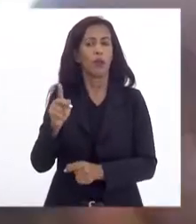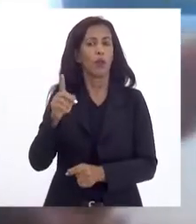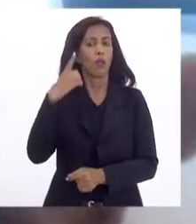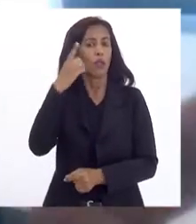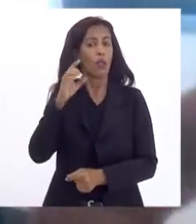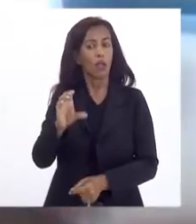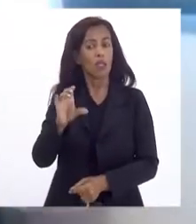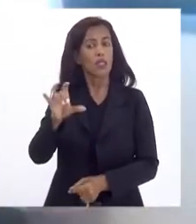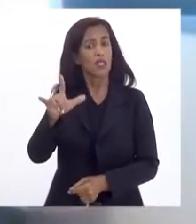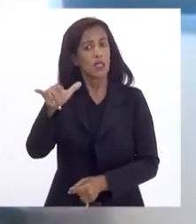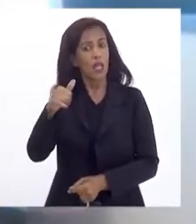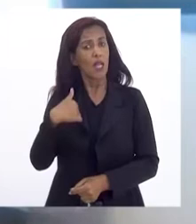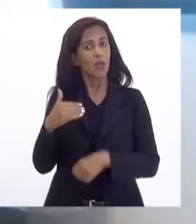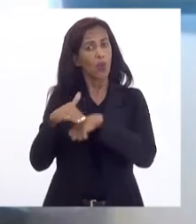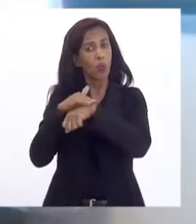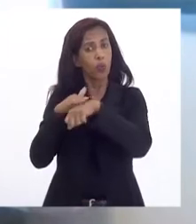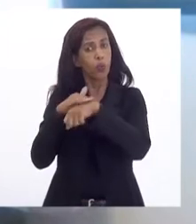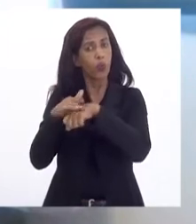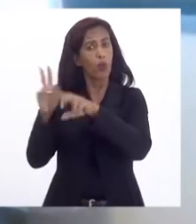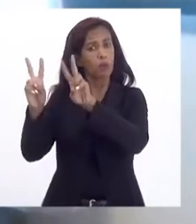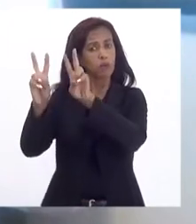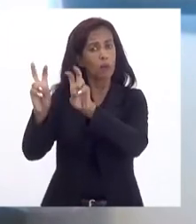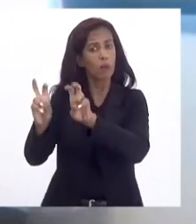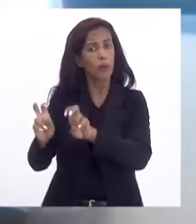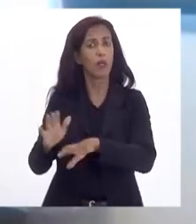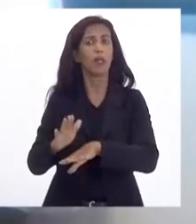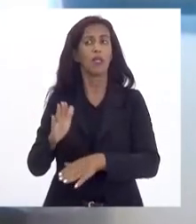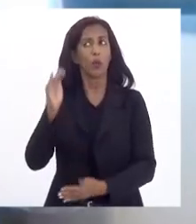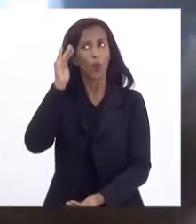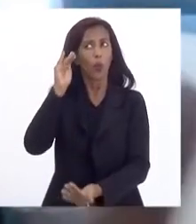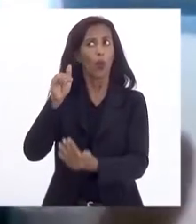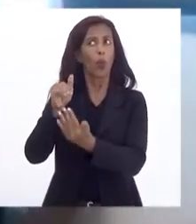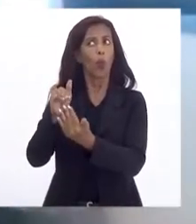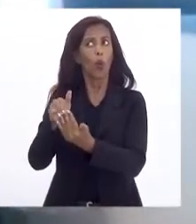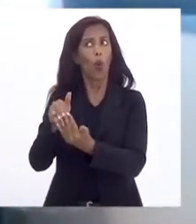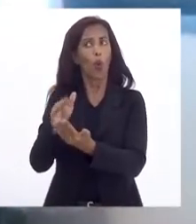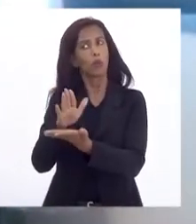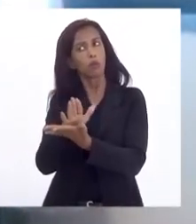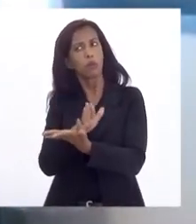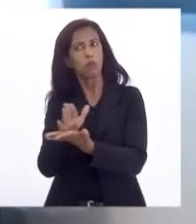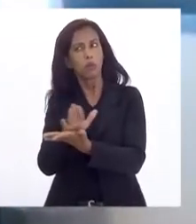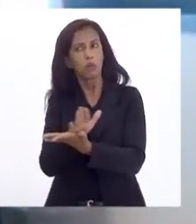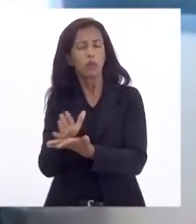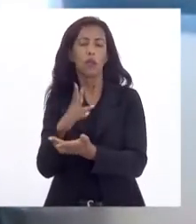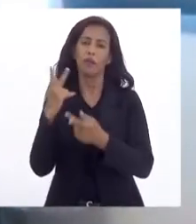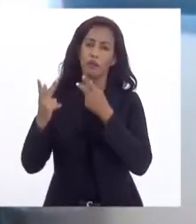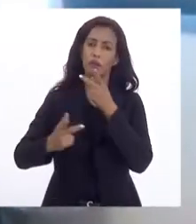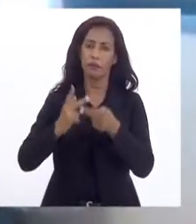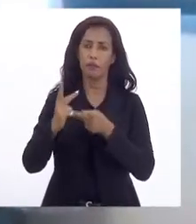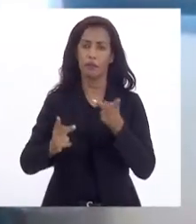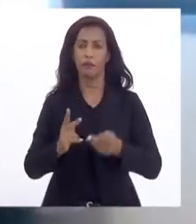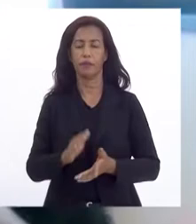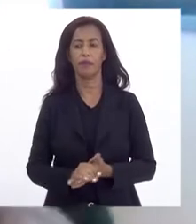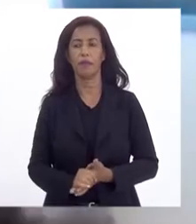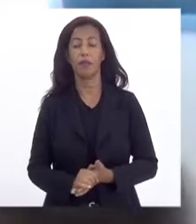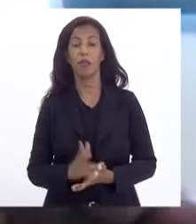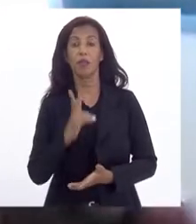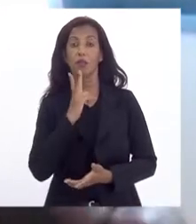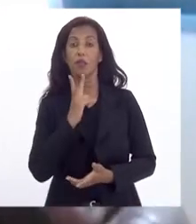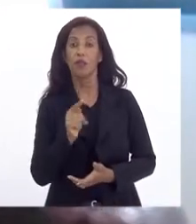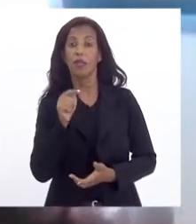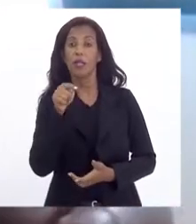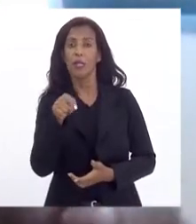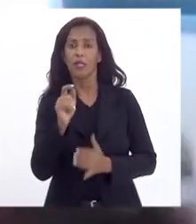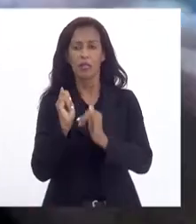com a qual conversei bastante sobre esse assunto e concordo com parte do argumento dela, né? É só dizer que